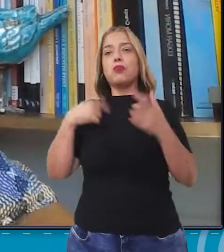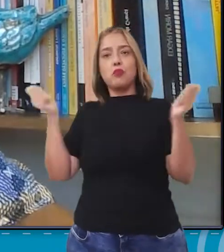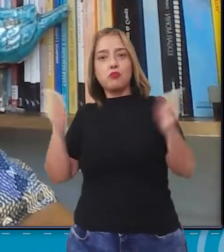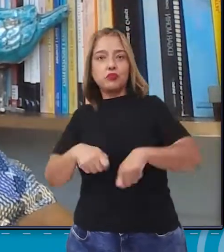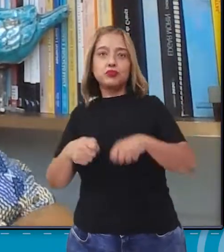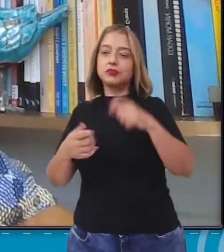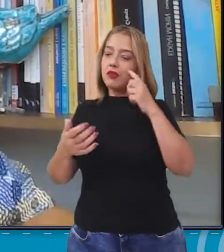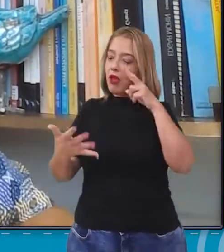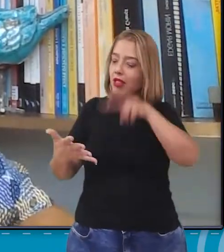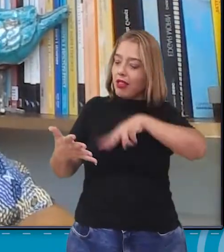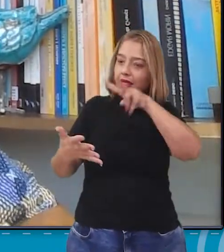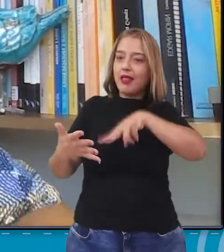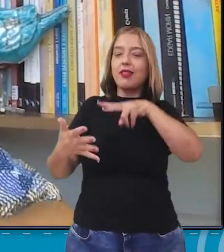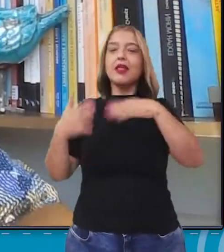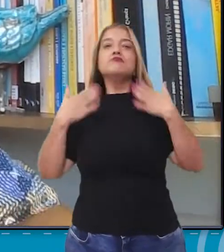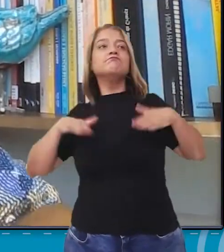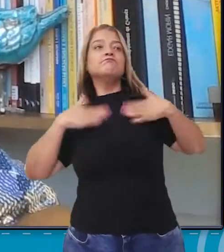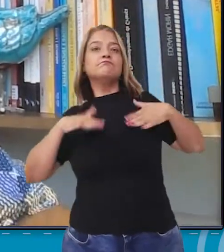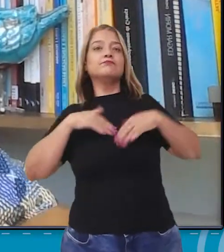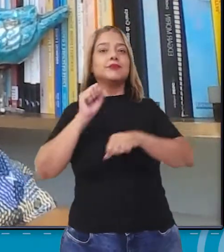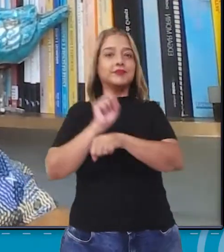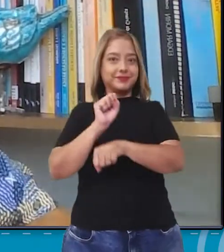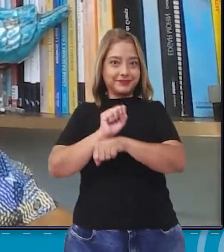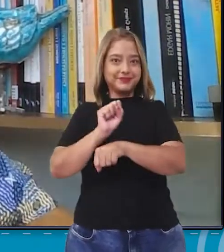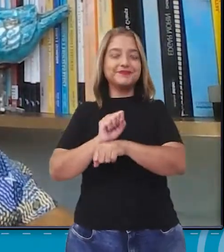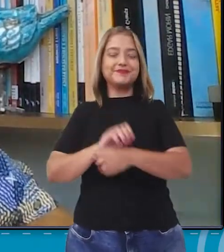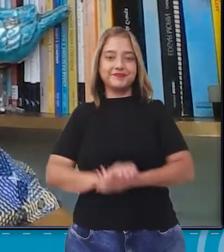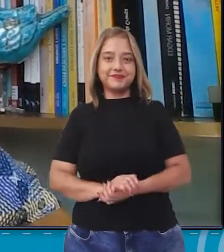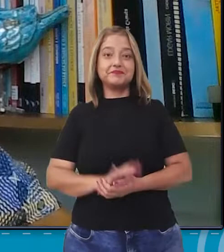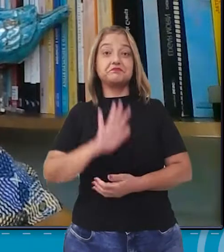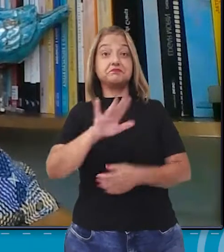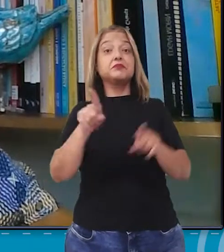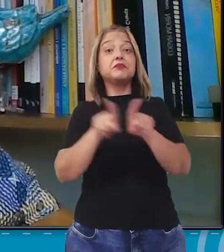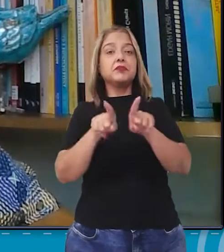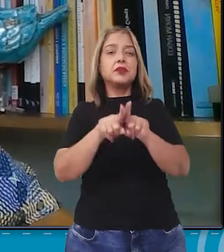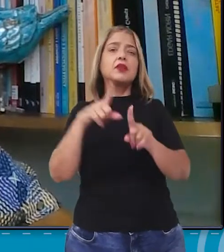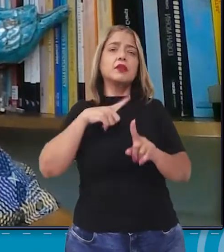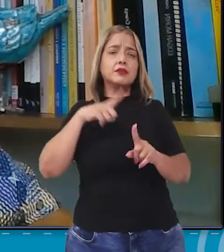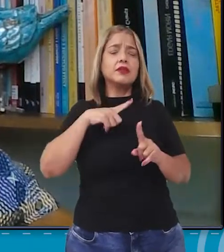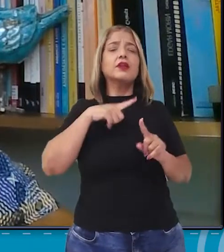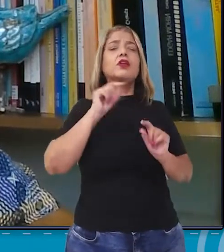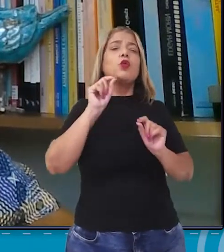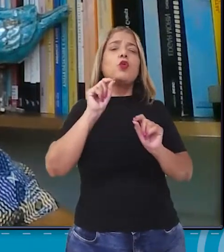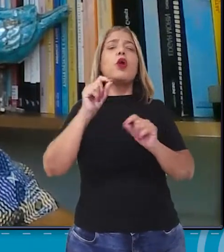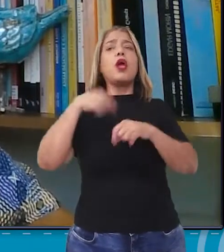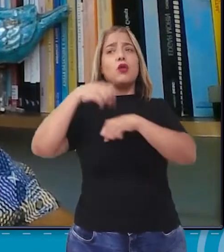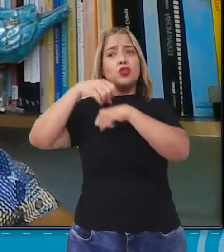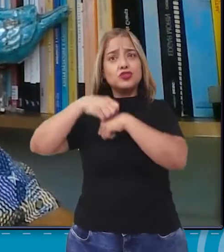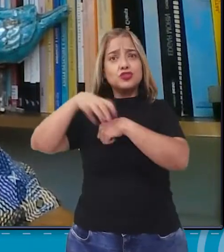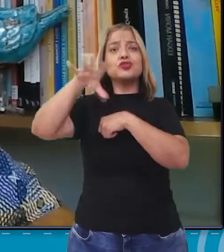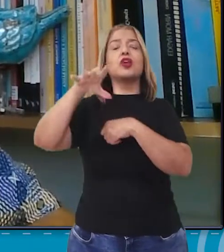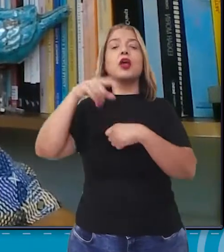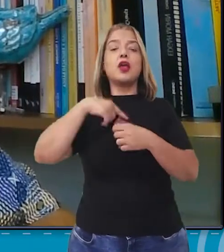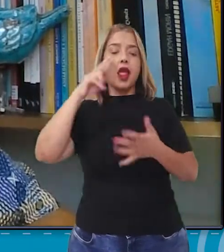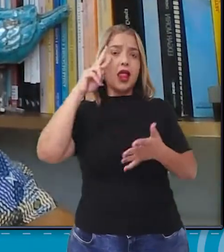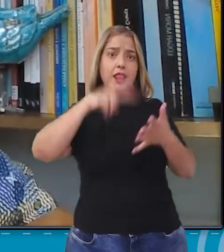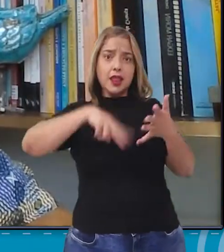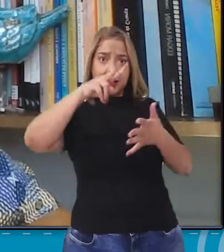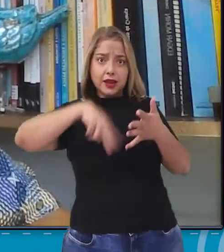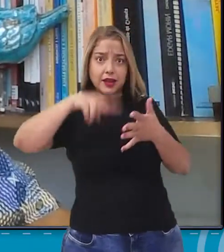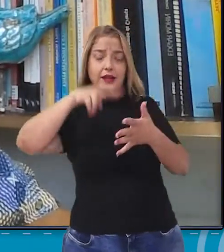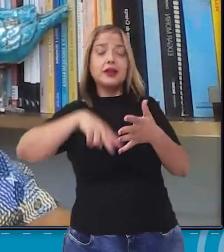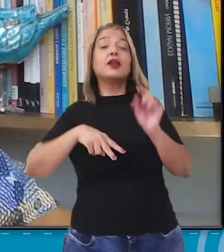para se conectar com a leitura e com a literatura. E dedico aos livros que li, que é, na verdade,